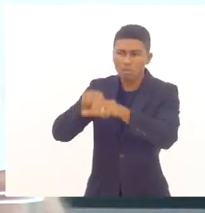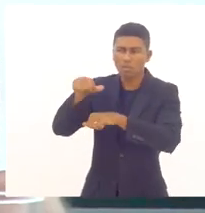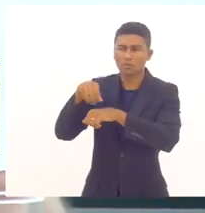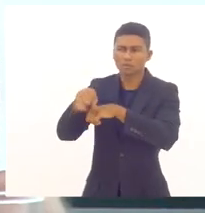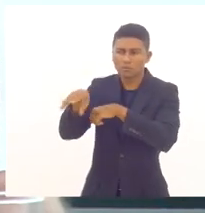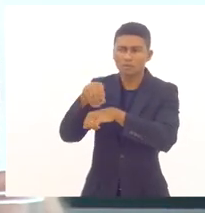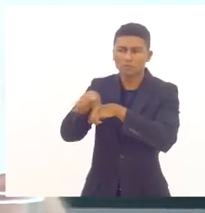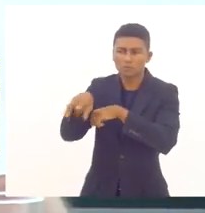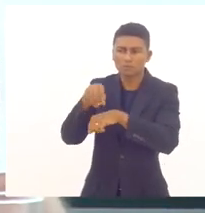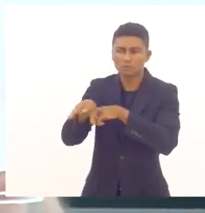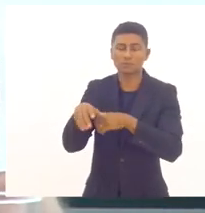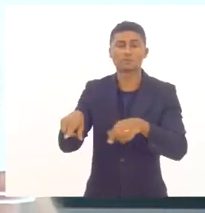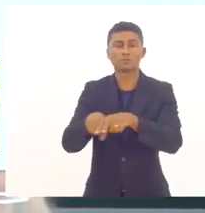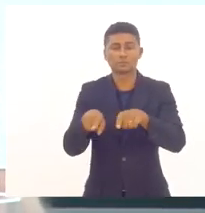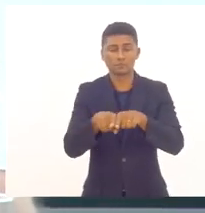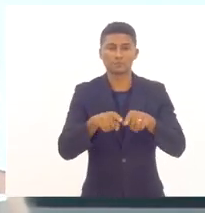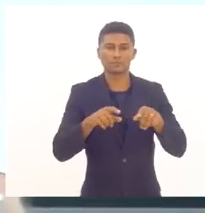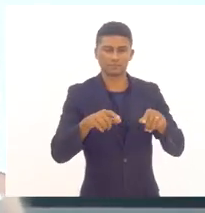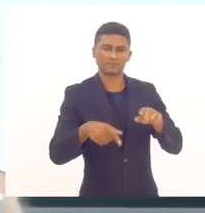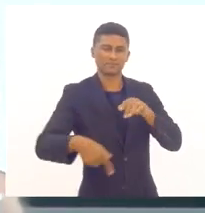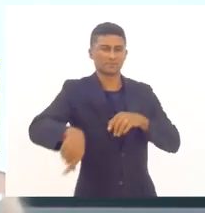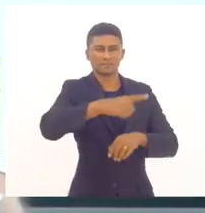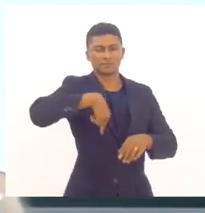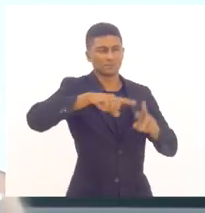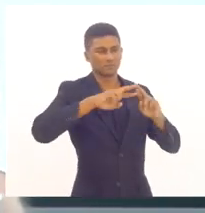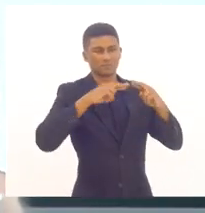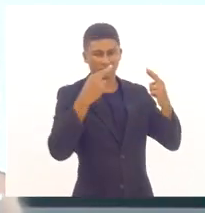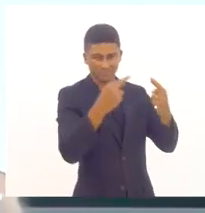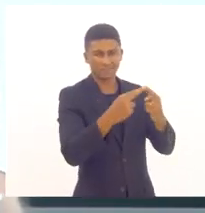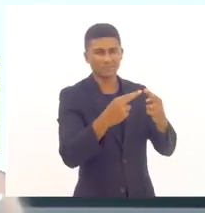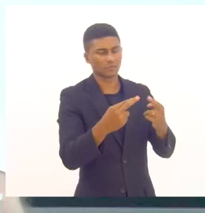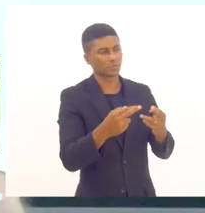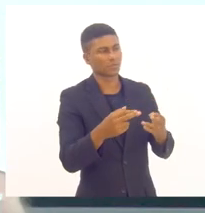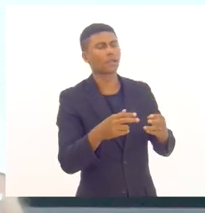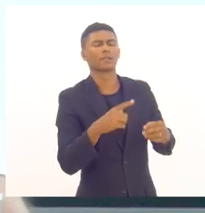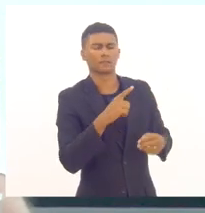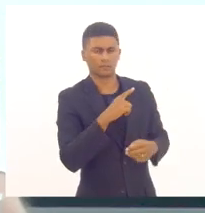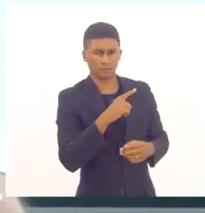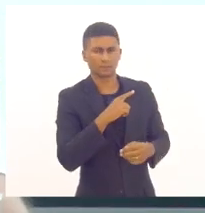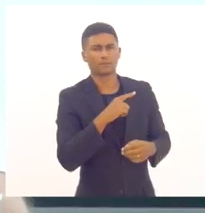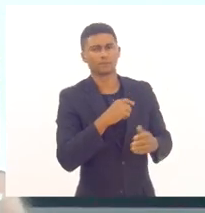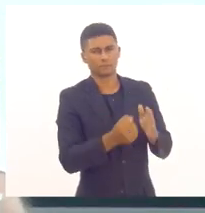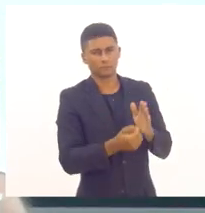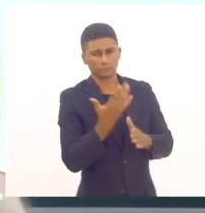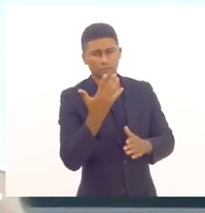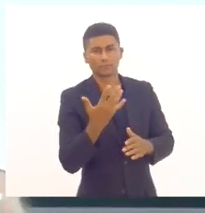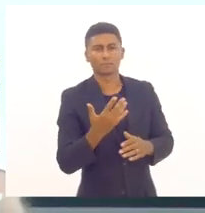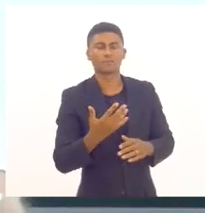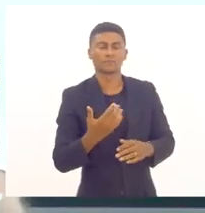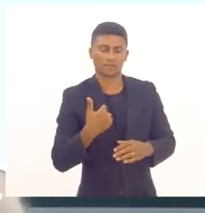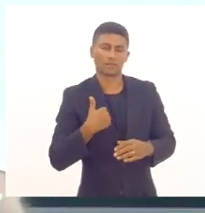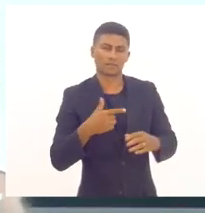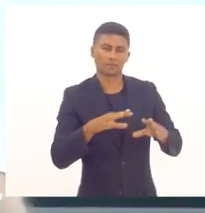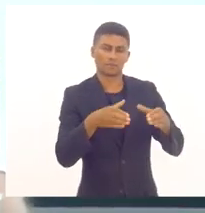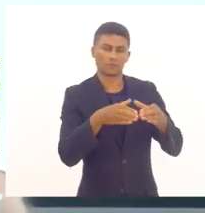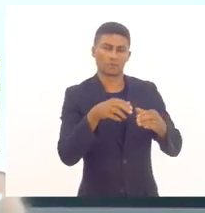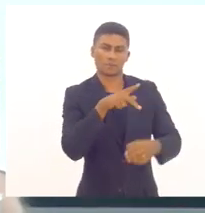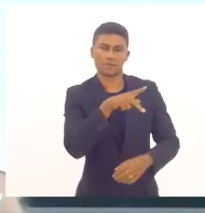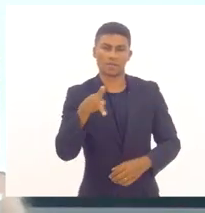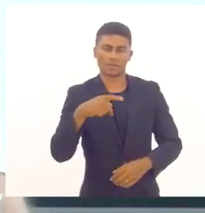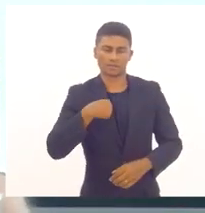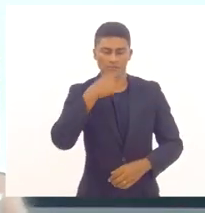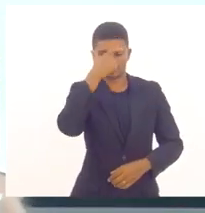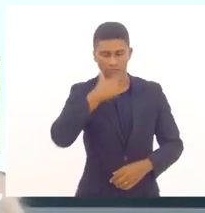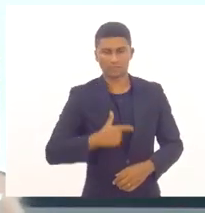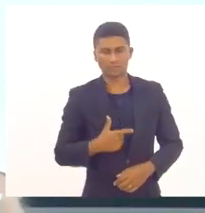em reuniões que nós convocamos na federação, né, falo federação porque eu presido uma, não faço